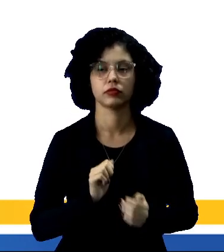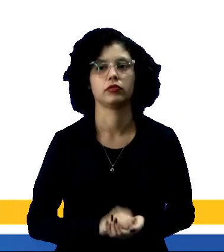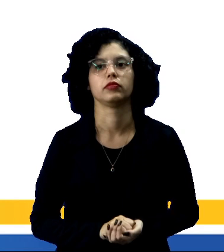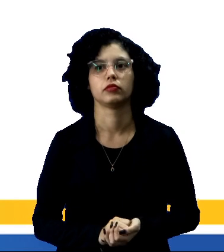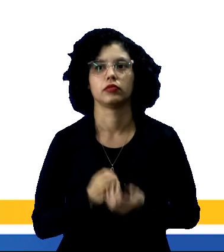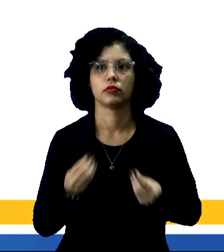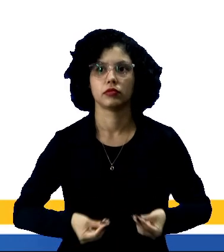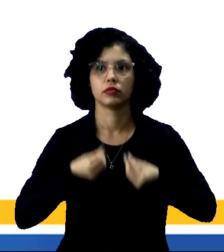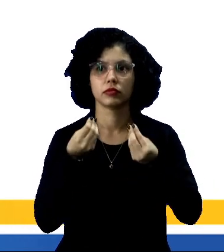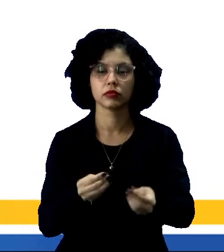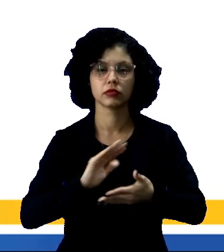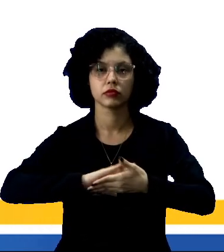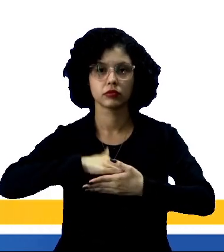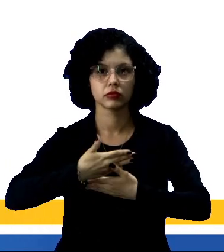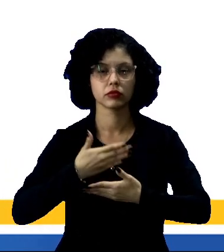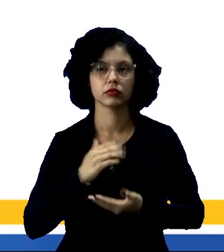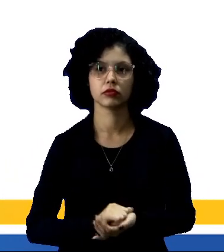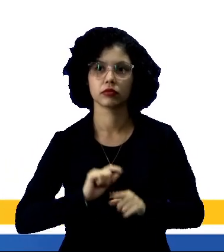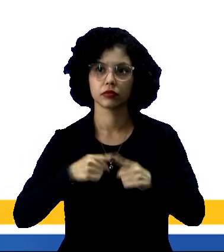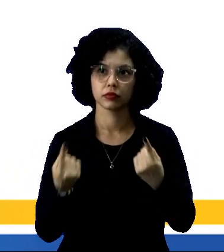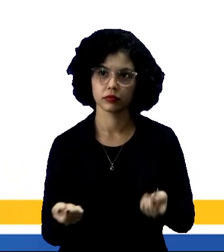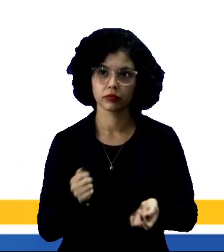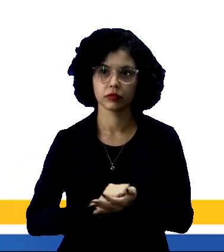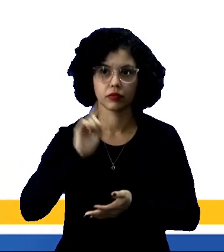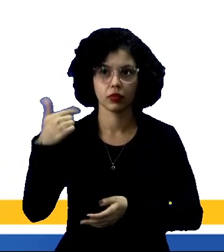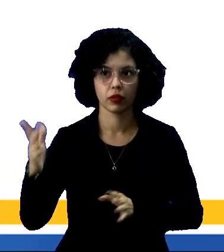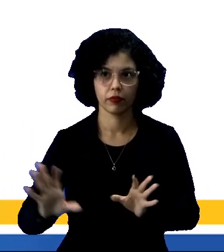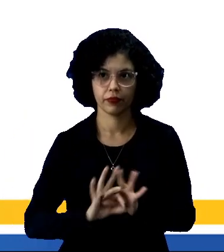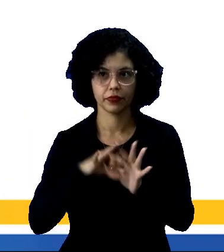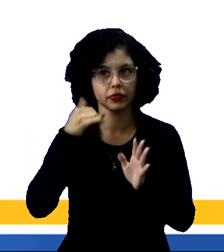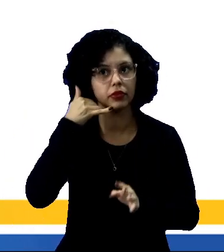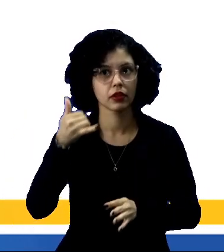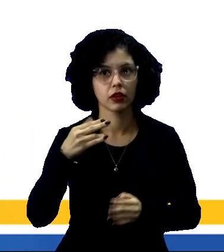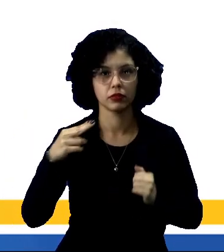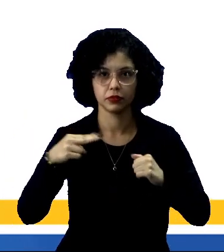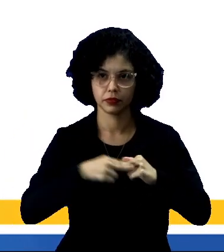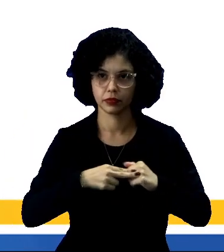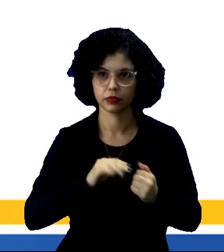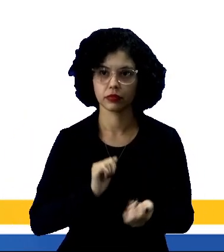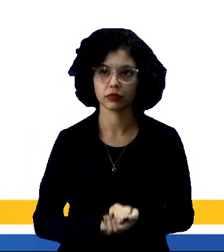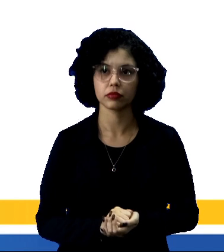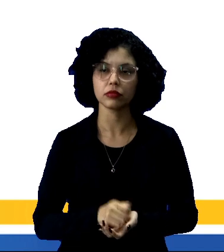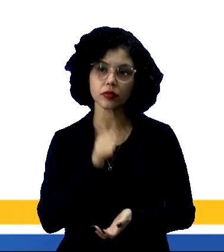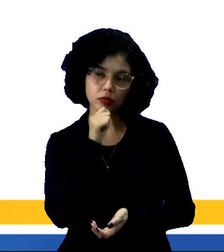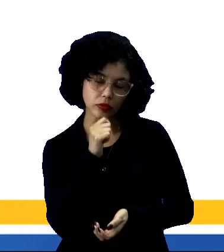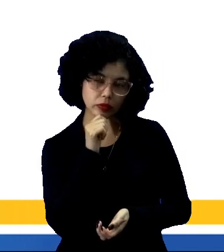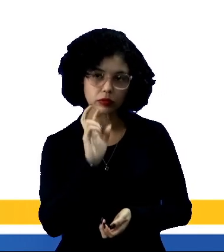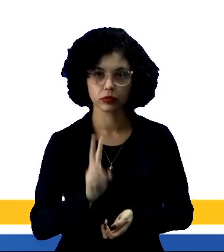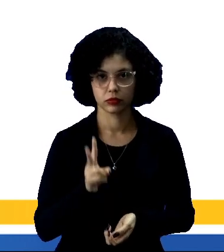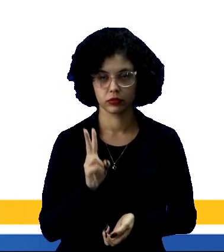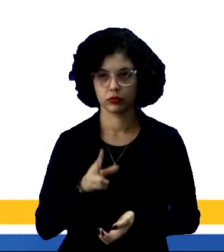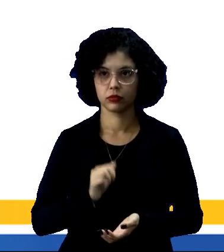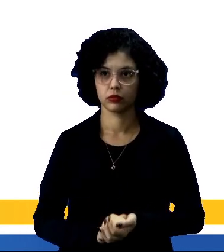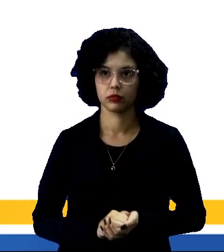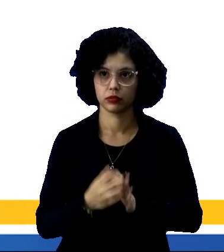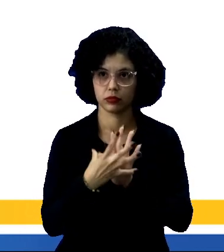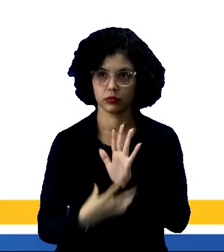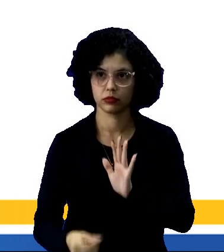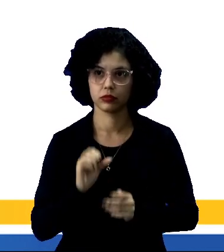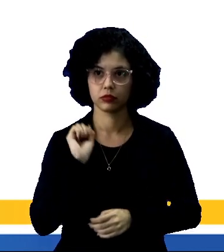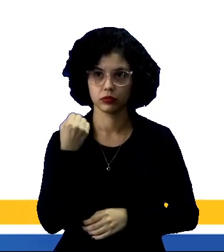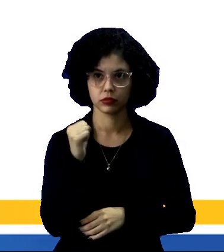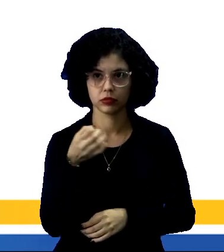entregue o computador encomendado. No entanto, após ligar o aparelho na tomada, constatei que o mesmo emitia mais